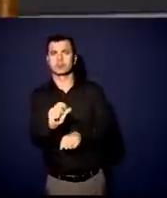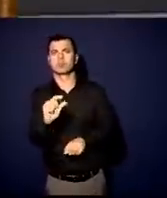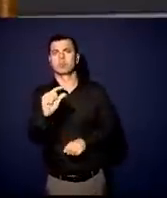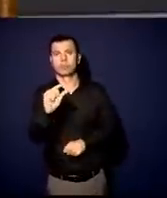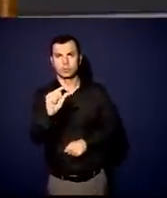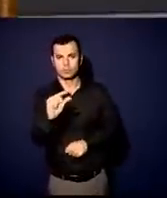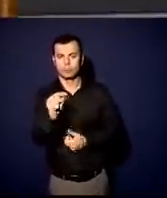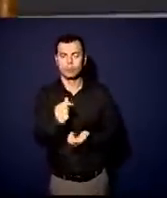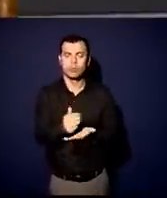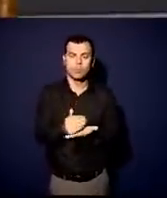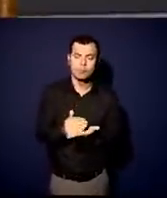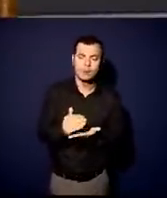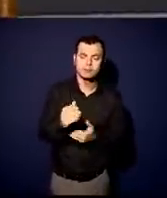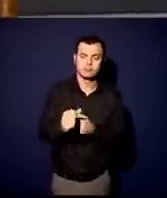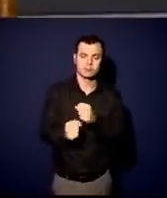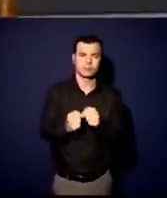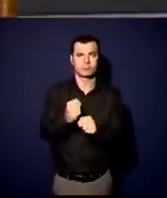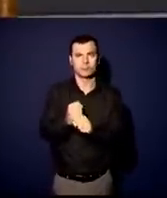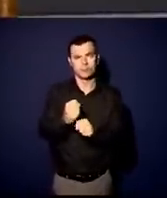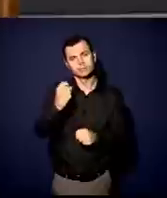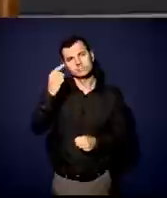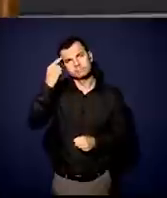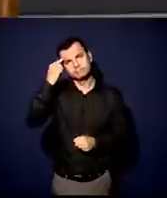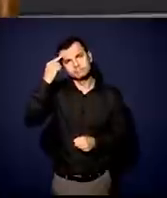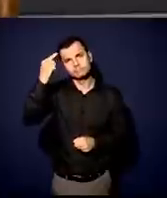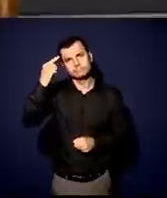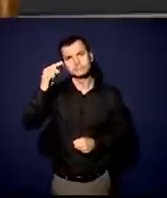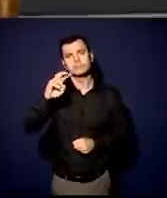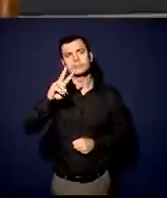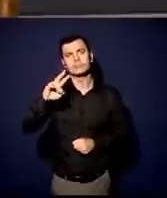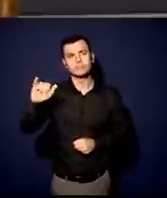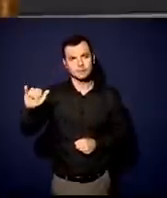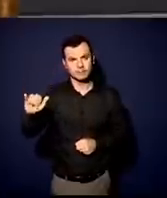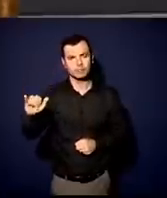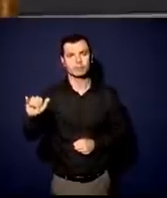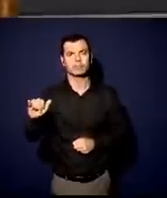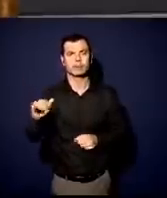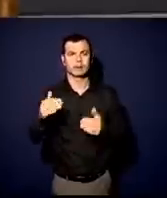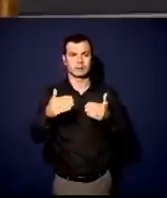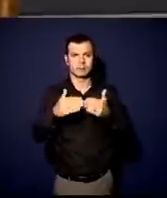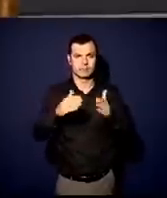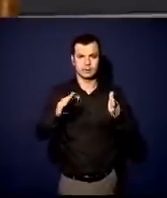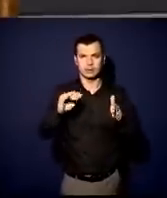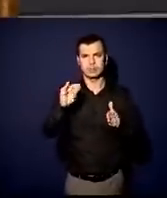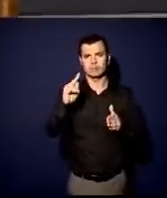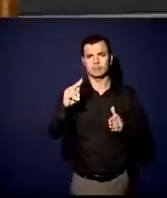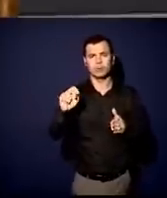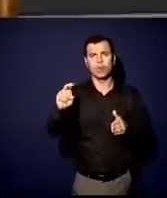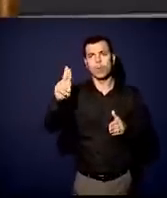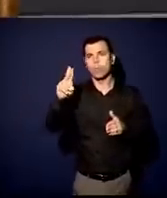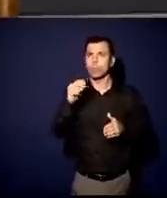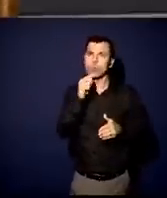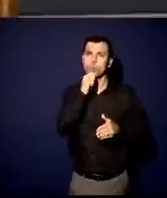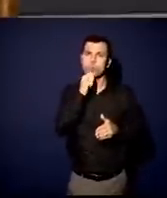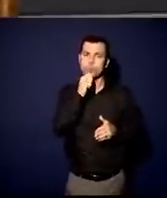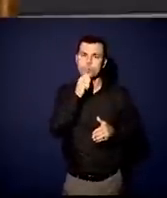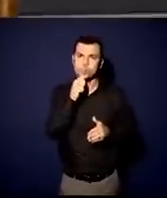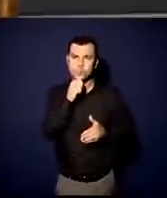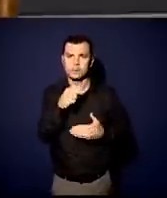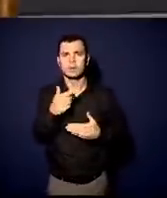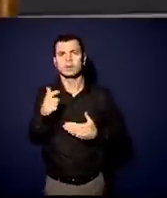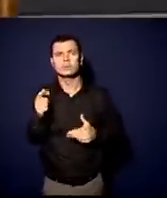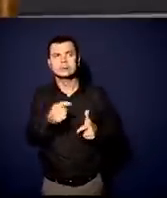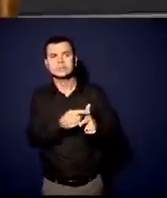gente está começando o ano que a gente esperava por exemplo reabertura de janela de IPO ainda não veio o mercado de dívida